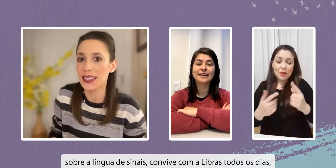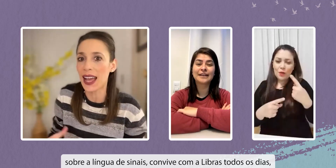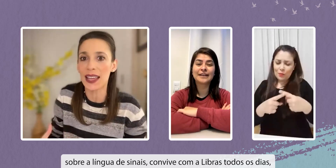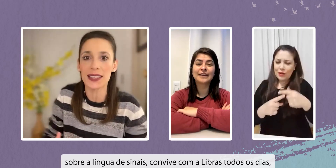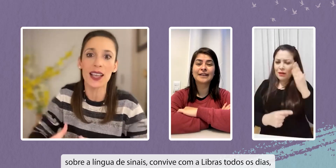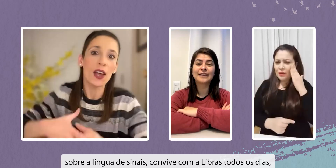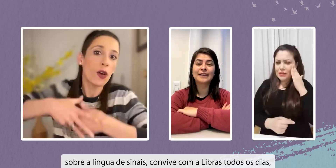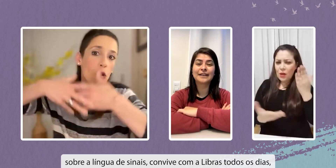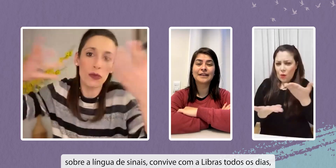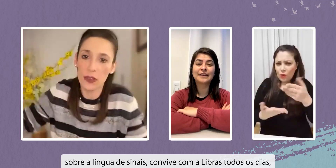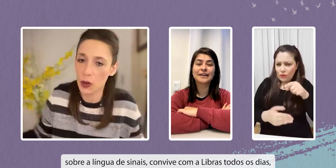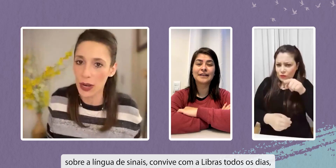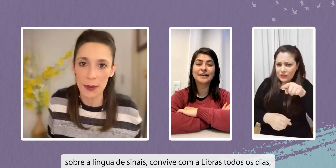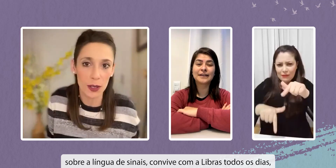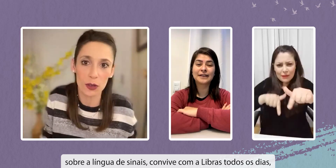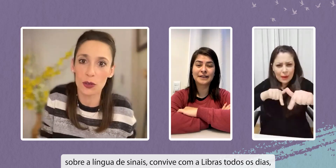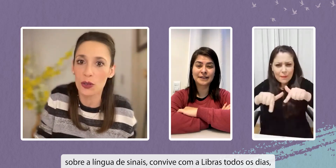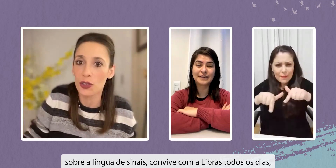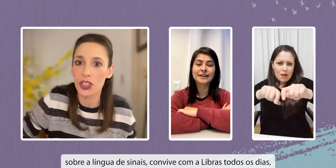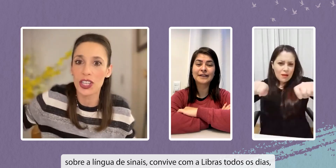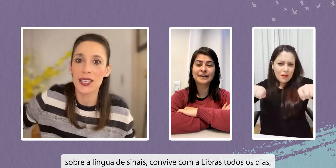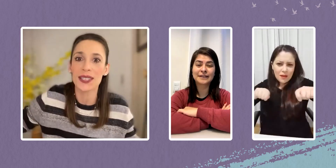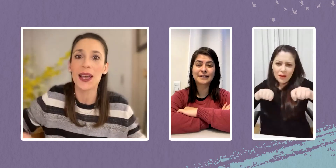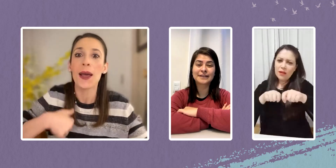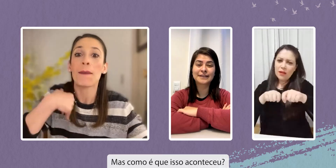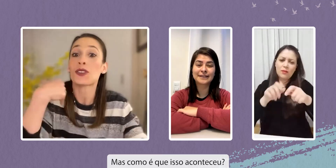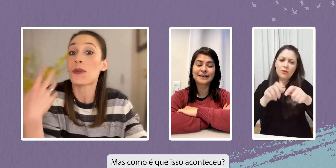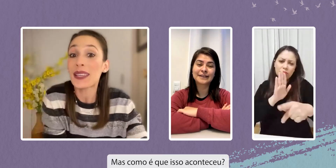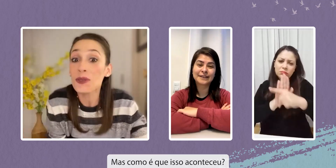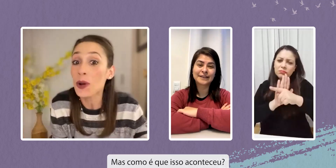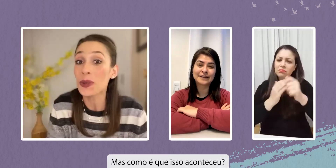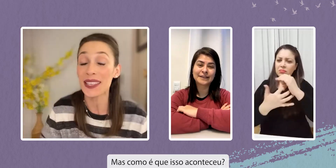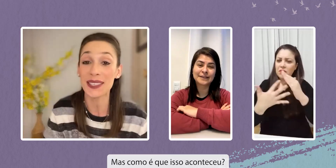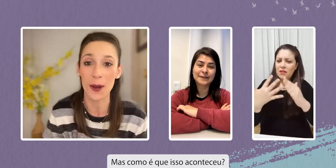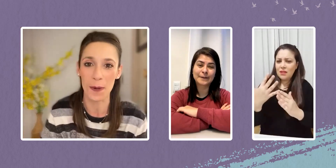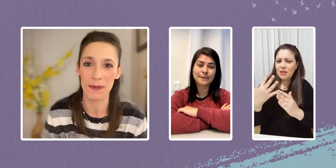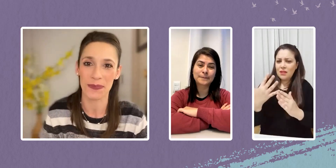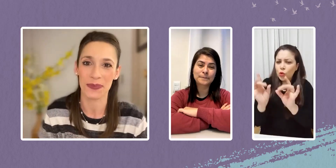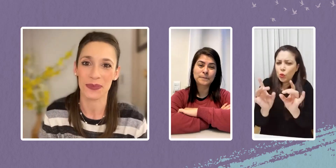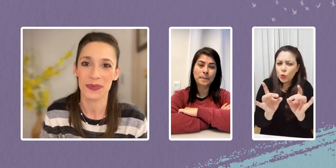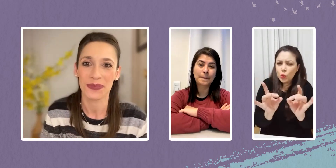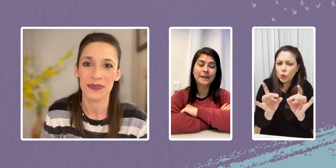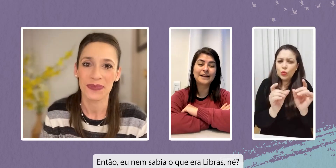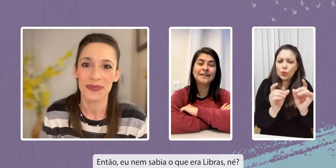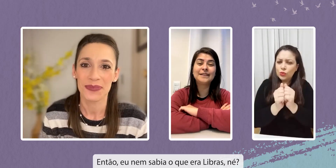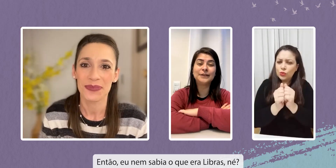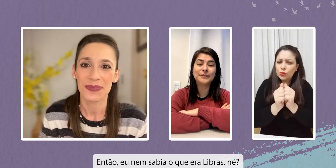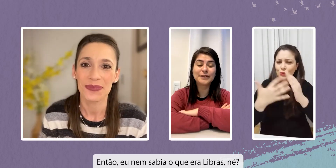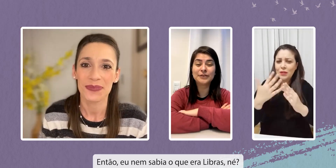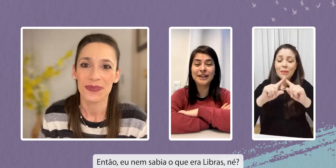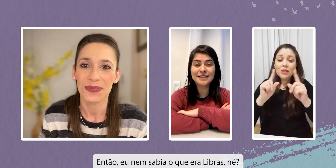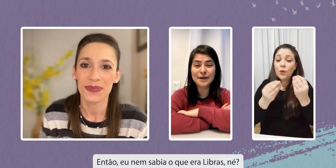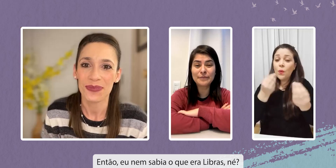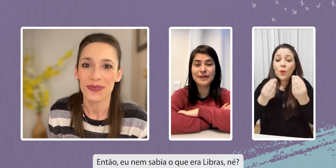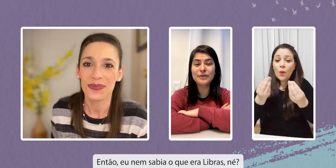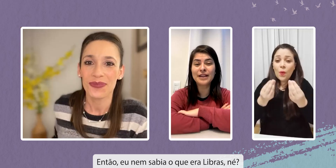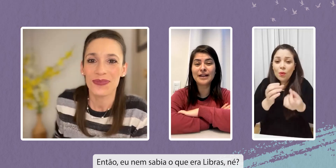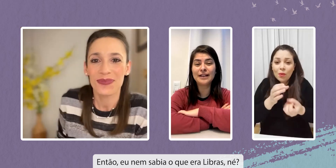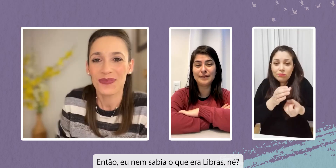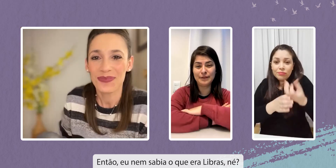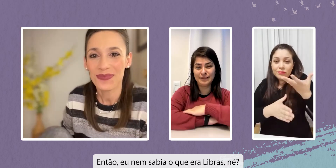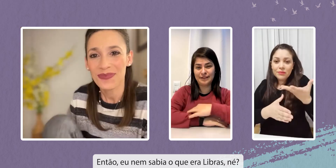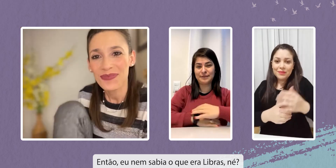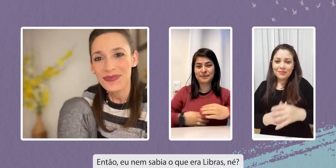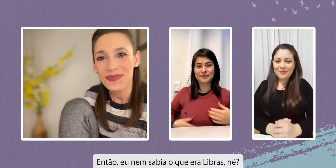língua de sinais, convive com a Libras todos os dias. Mas como é que isso aconteceu? Então, eu nem sabia o que